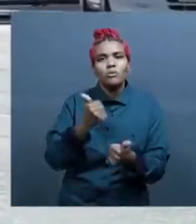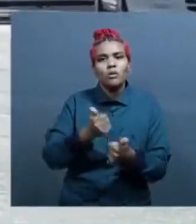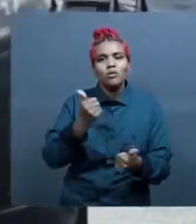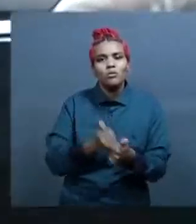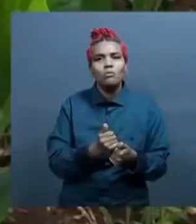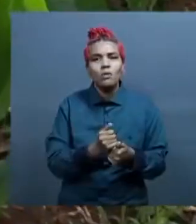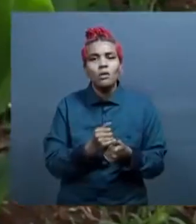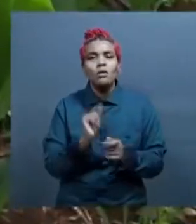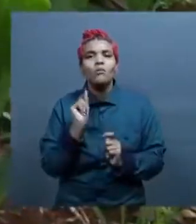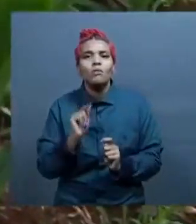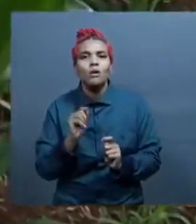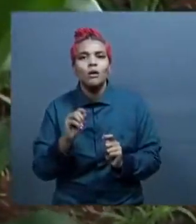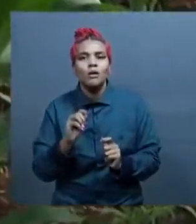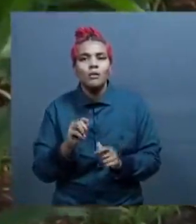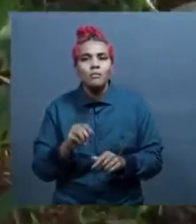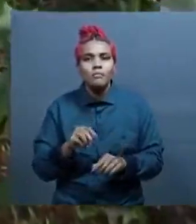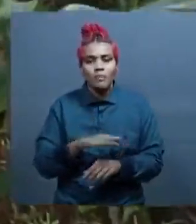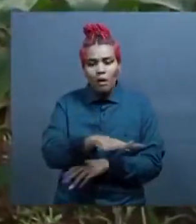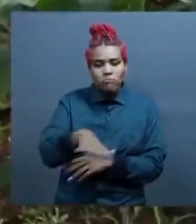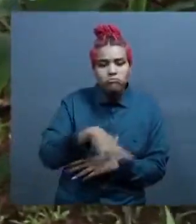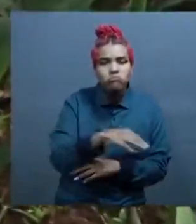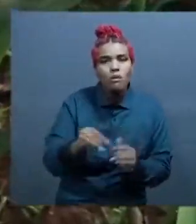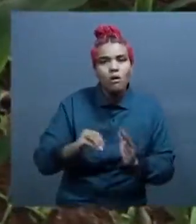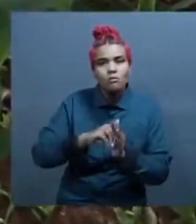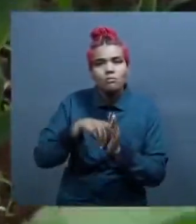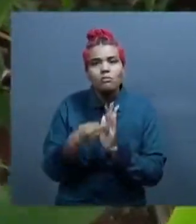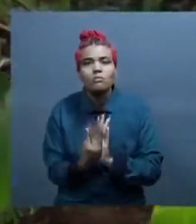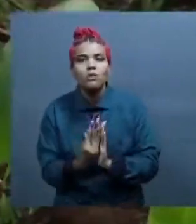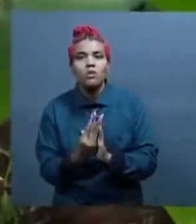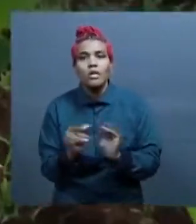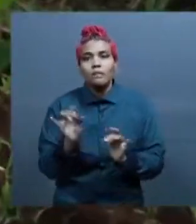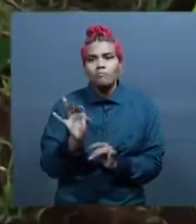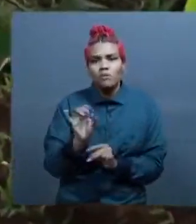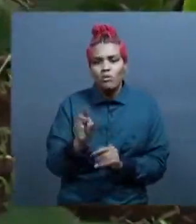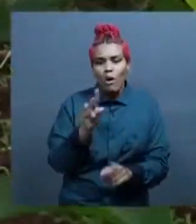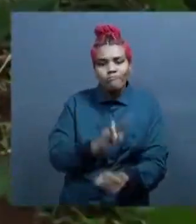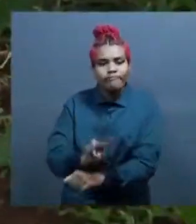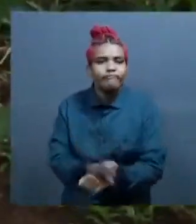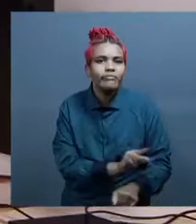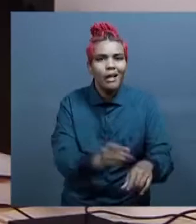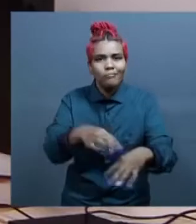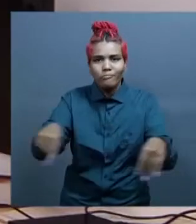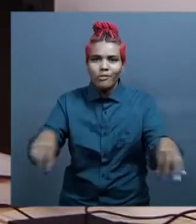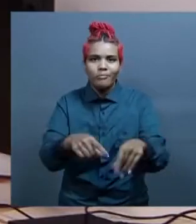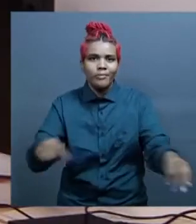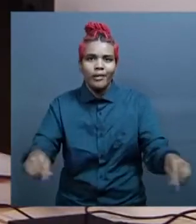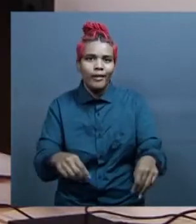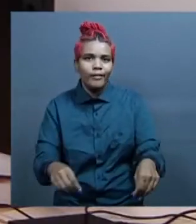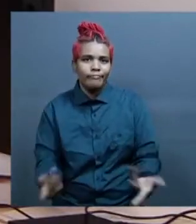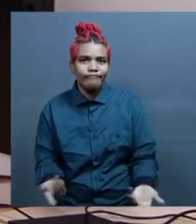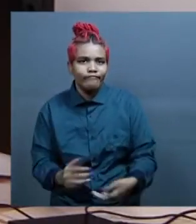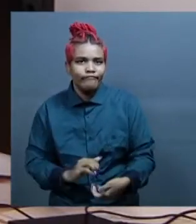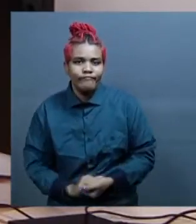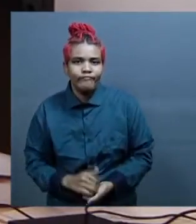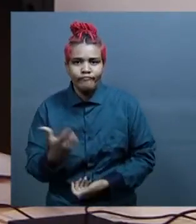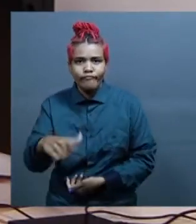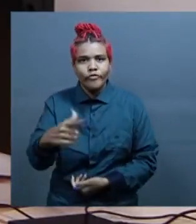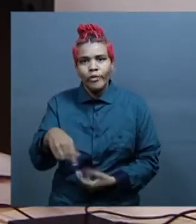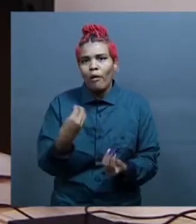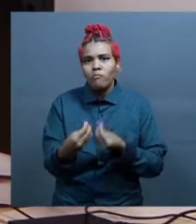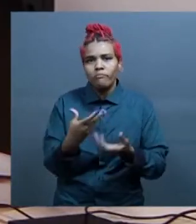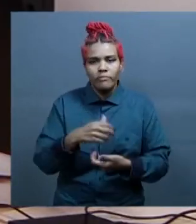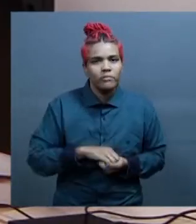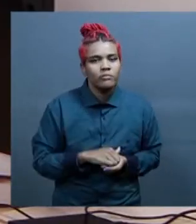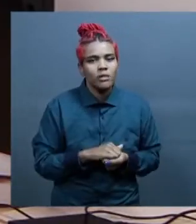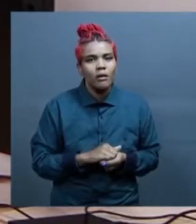sustentáveis só cuidar do uso da terra não solucionará o problema a tendência seria mudar para uma economia de baixo carbono